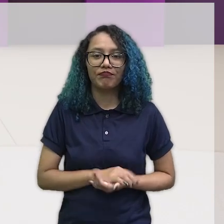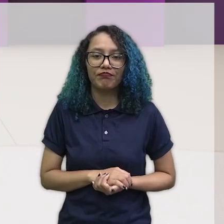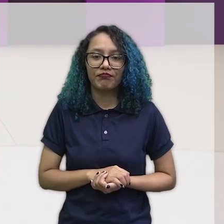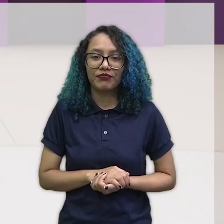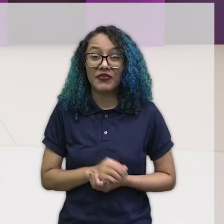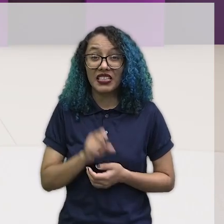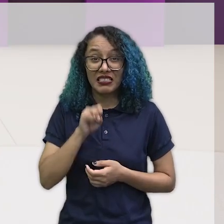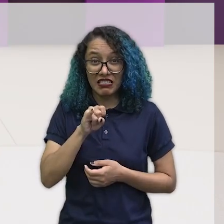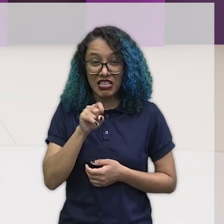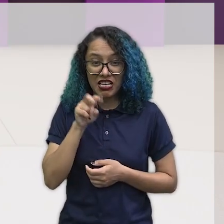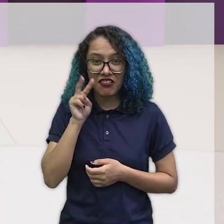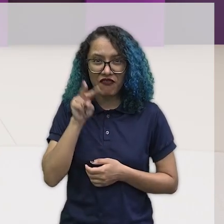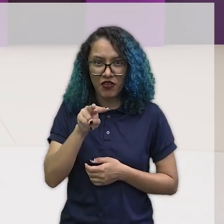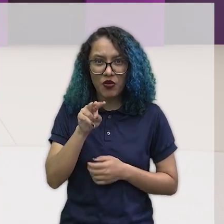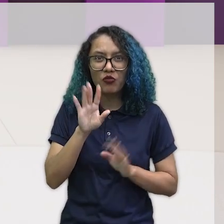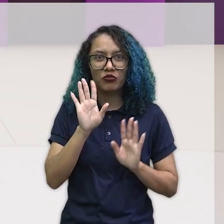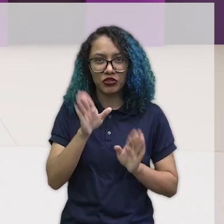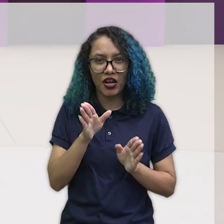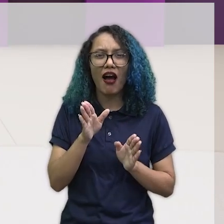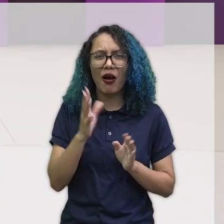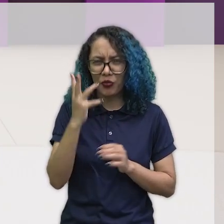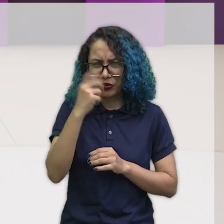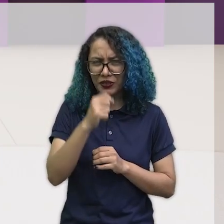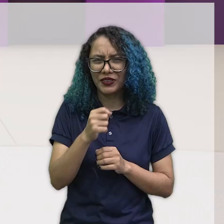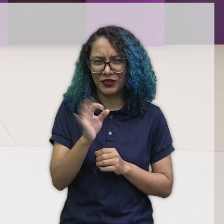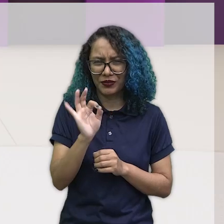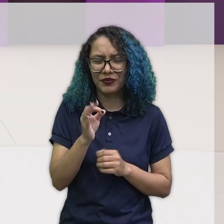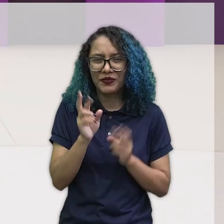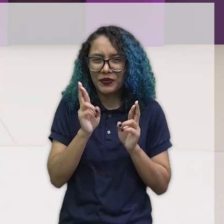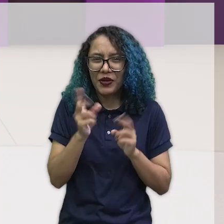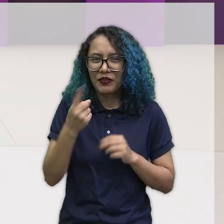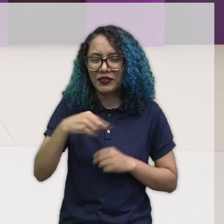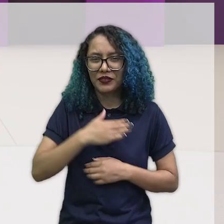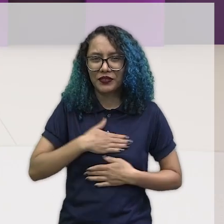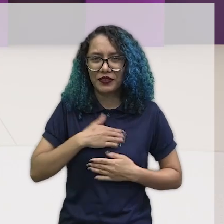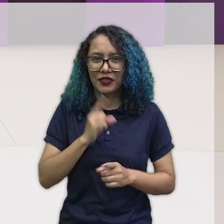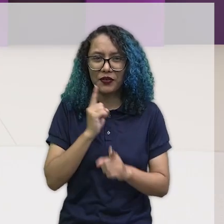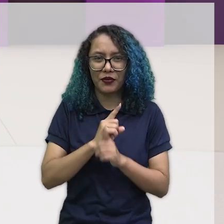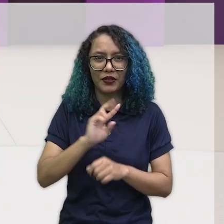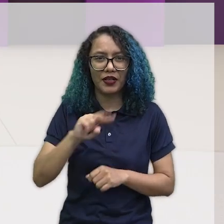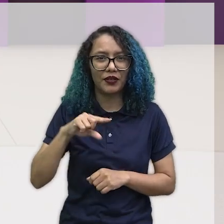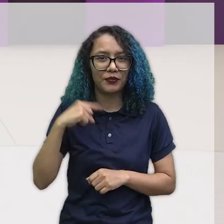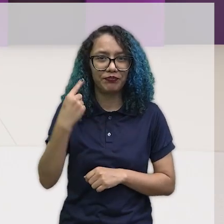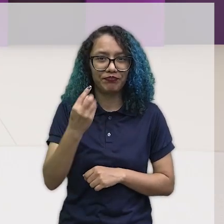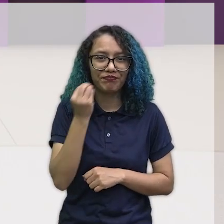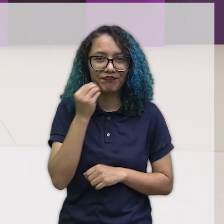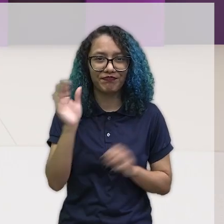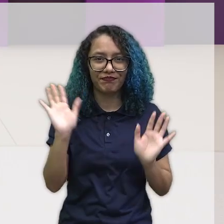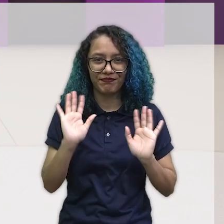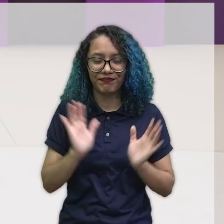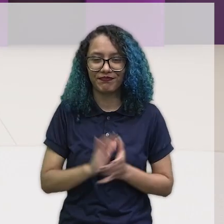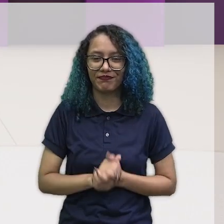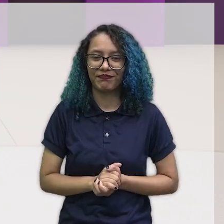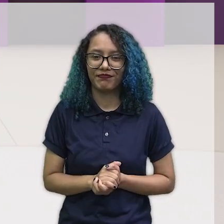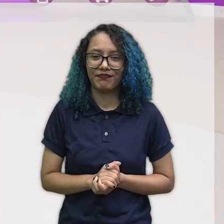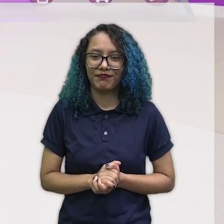já viu sabe que é muito bonito, não é verdade? Espero que vocês tenham gostado. Até uma próxima oportunidade. Tchau,